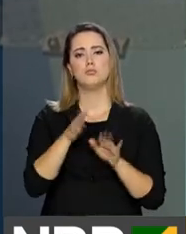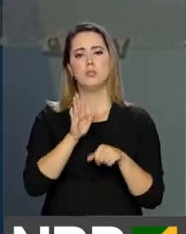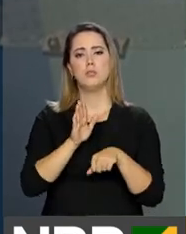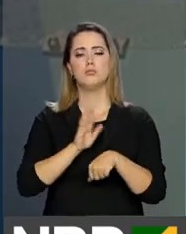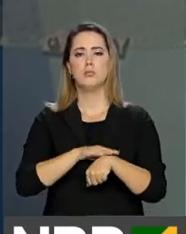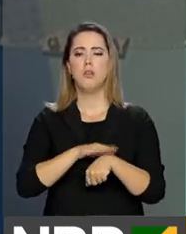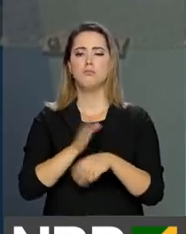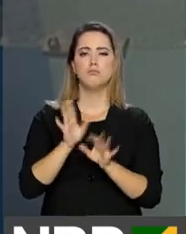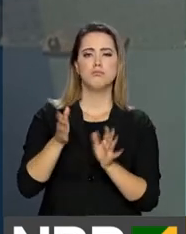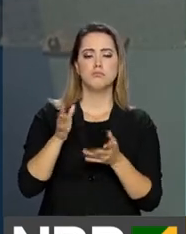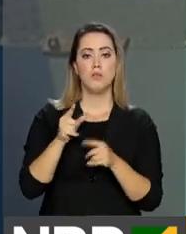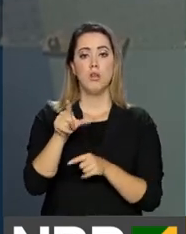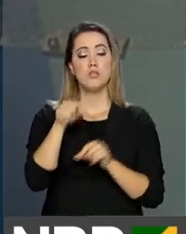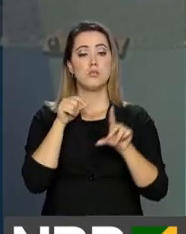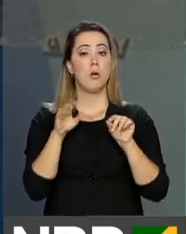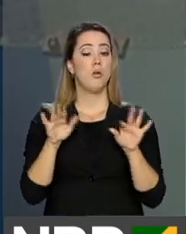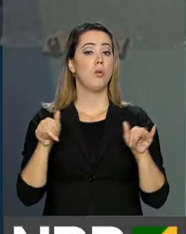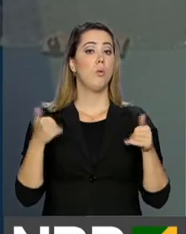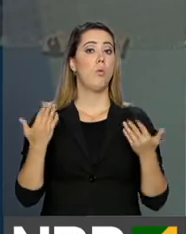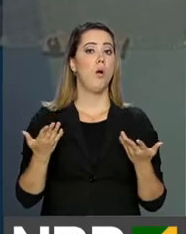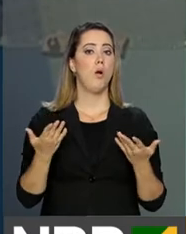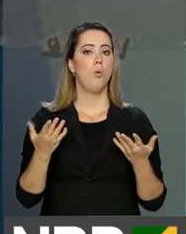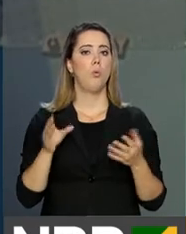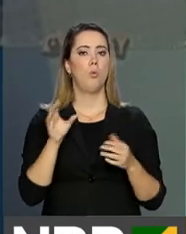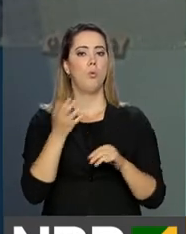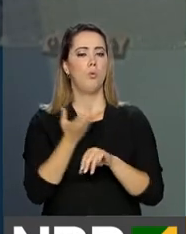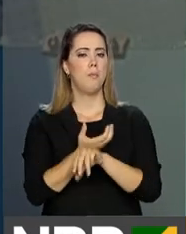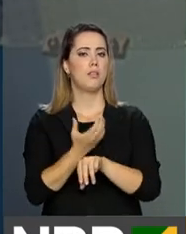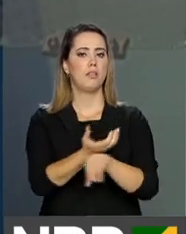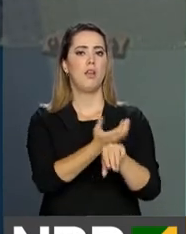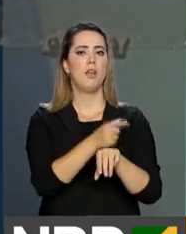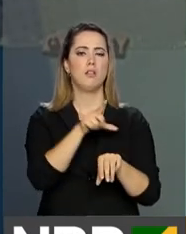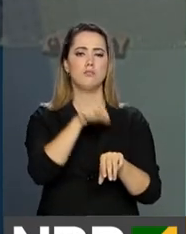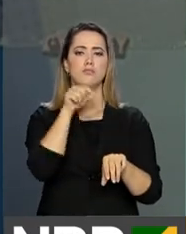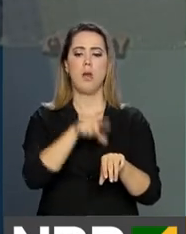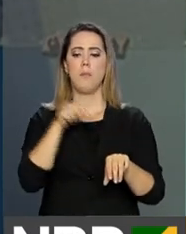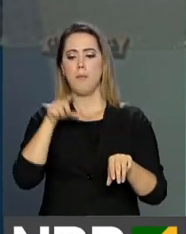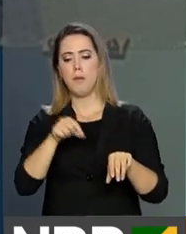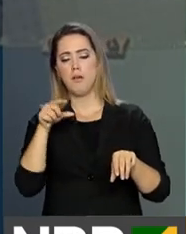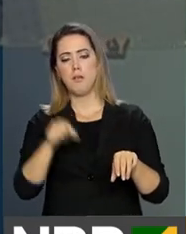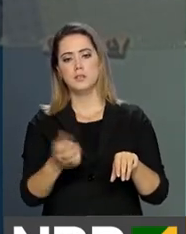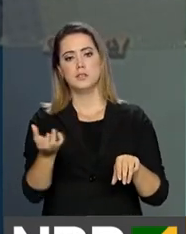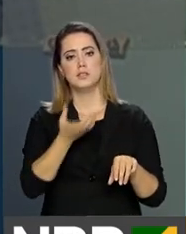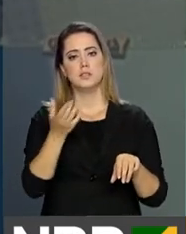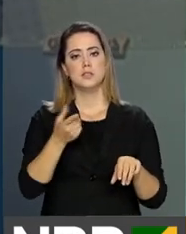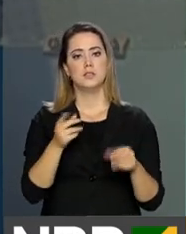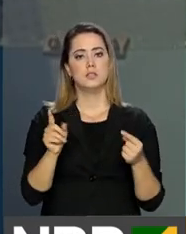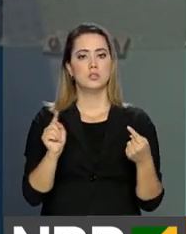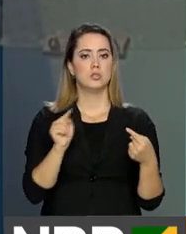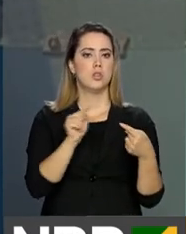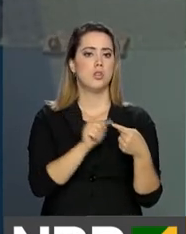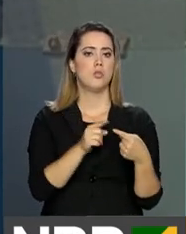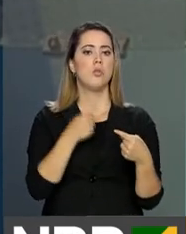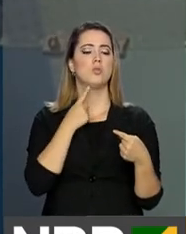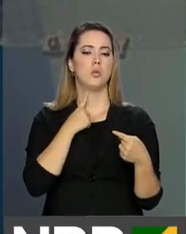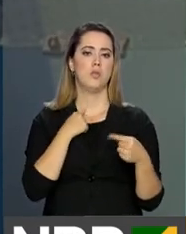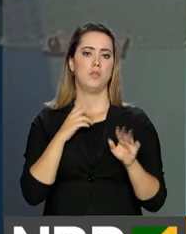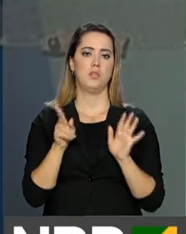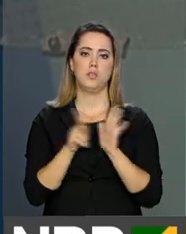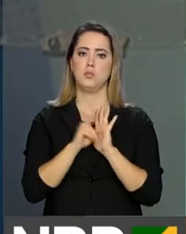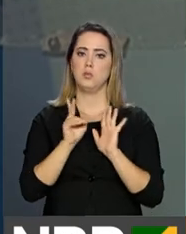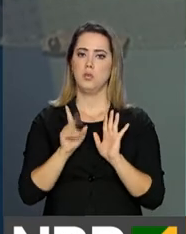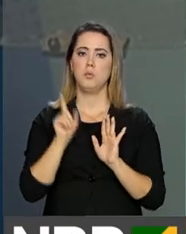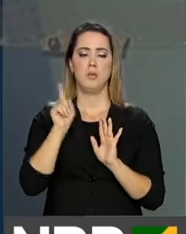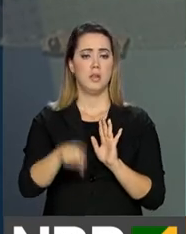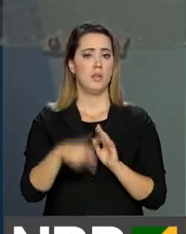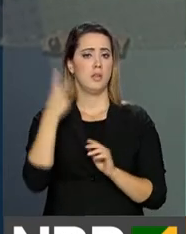período, você possa fazer opções por determinadas disciplinas de acordo com a sua vocação. São coisas tão singelas, tão